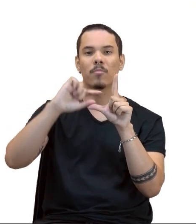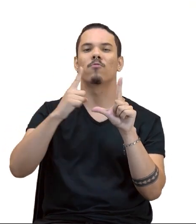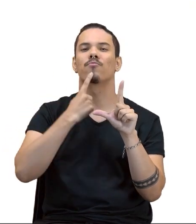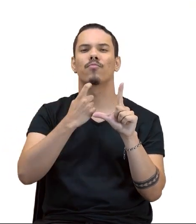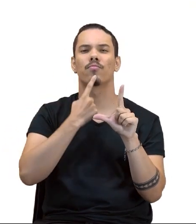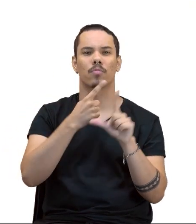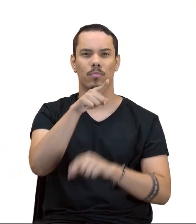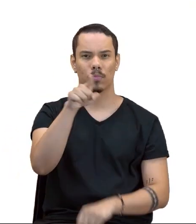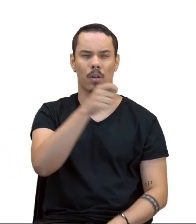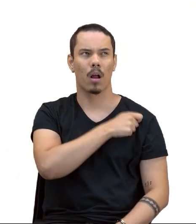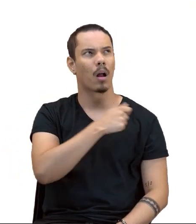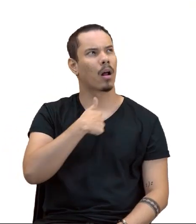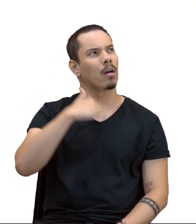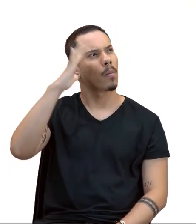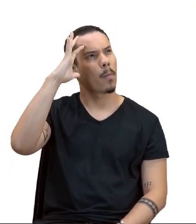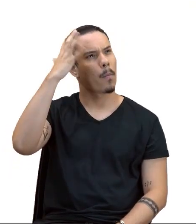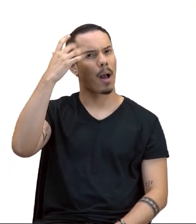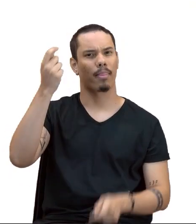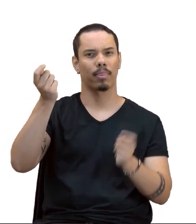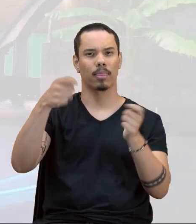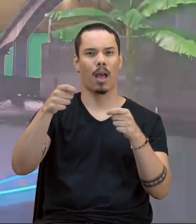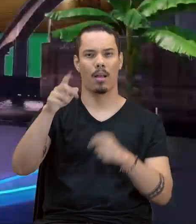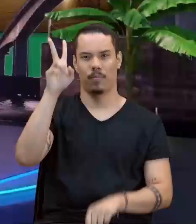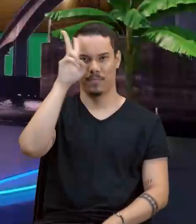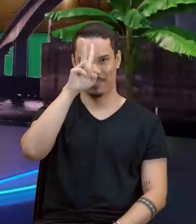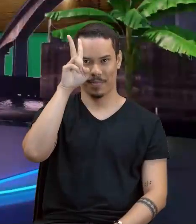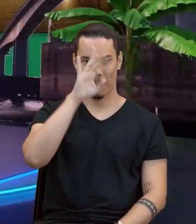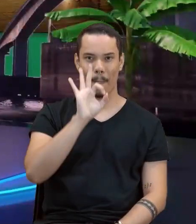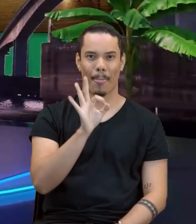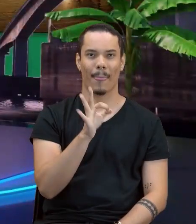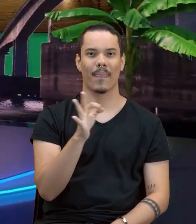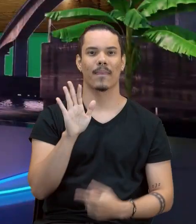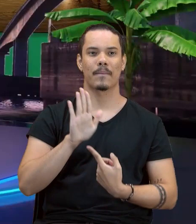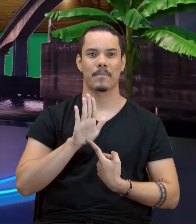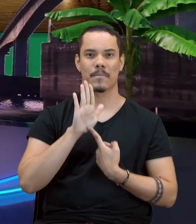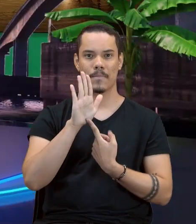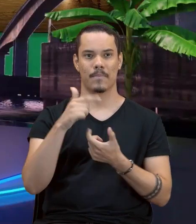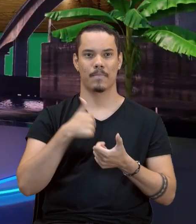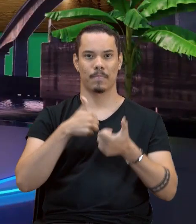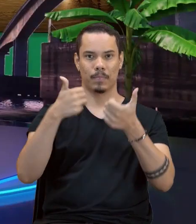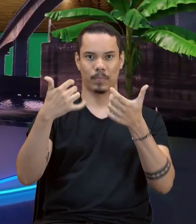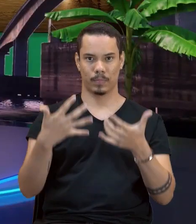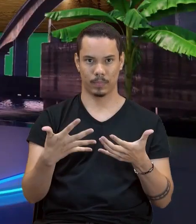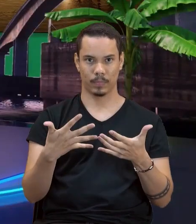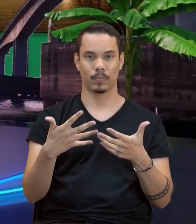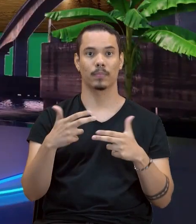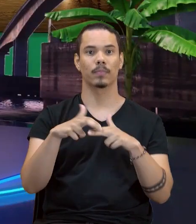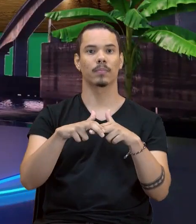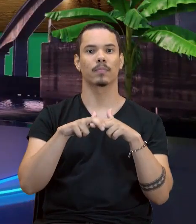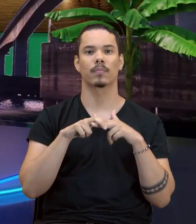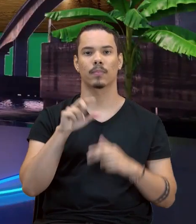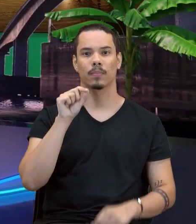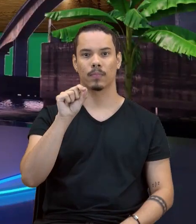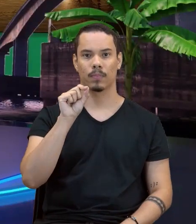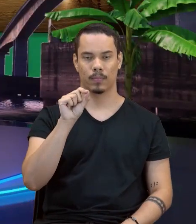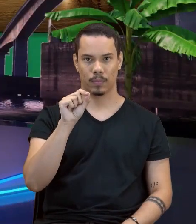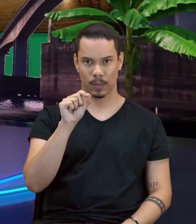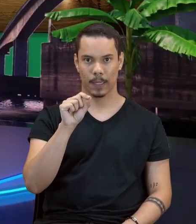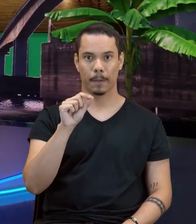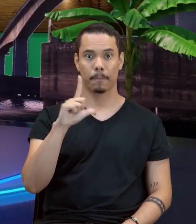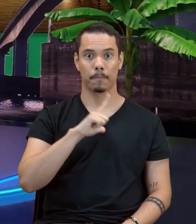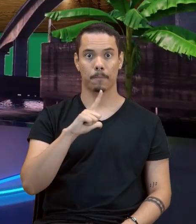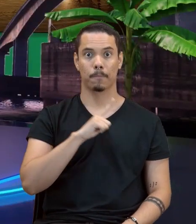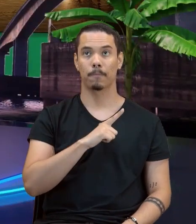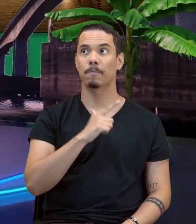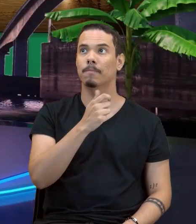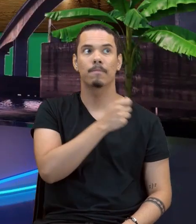da resolução, acho que lembrou bem, professor Jorge, daquela apresentação. E por isso, o que aconteceu? Ele vibrou